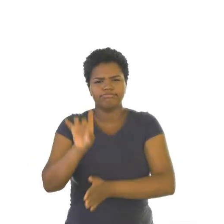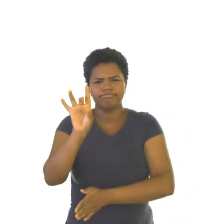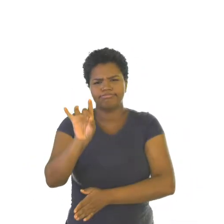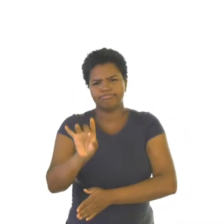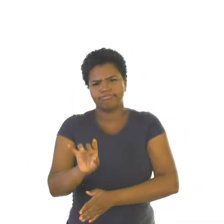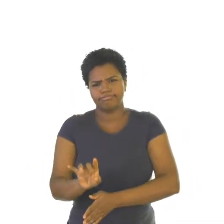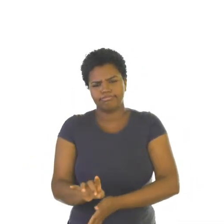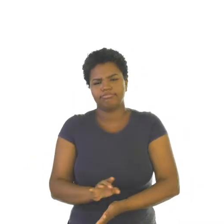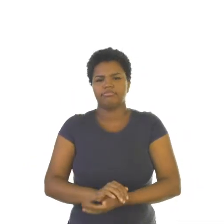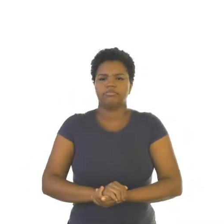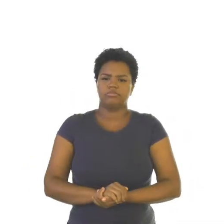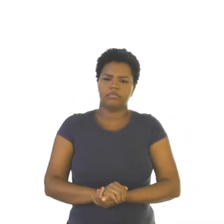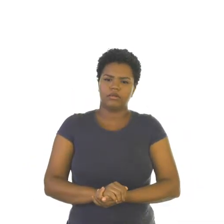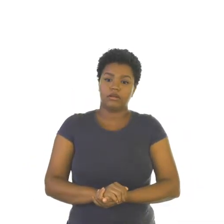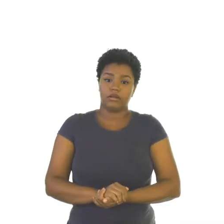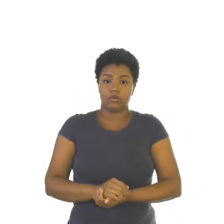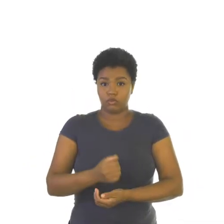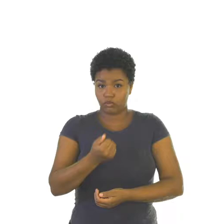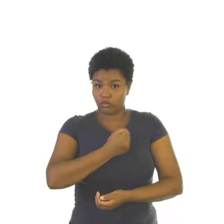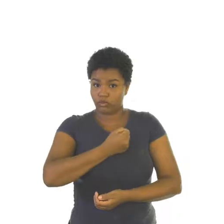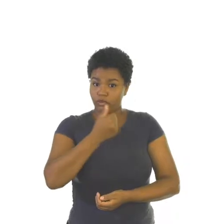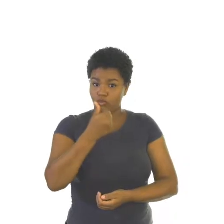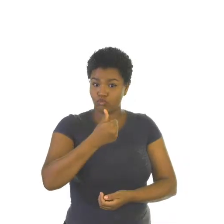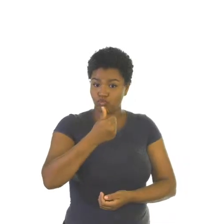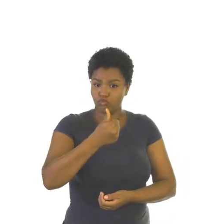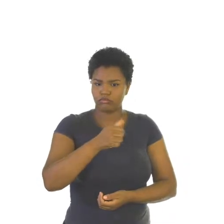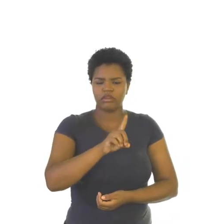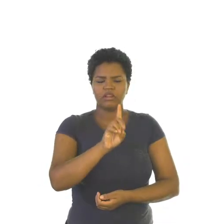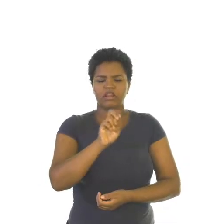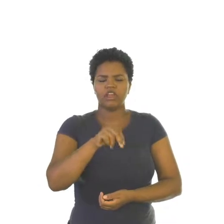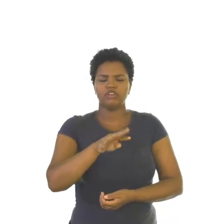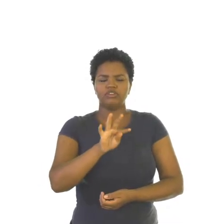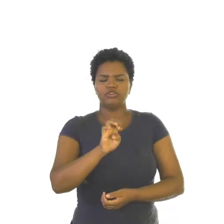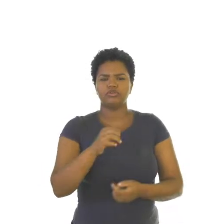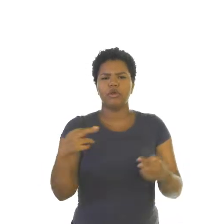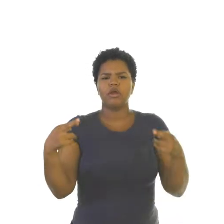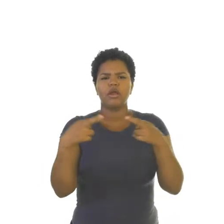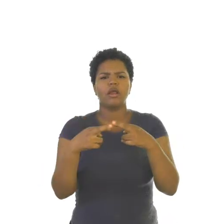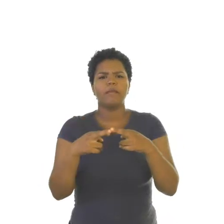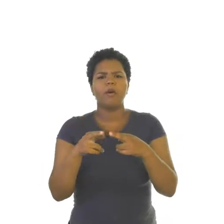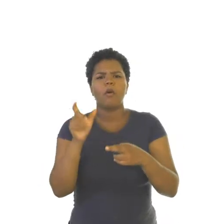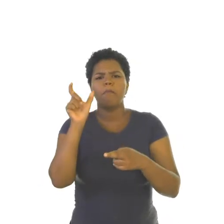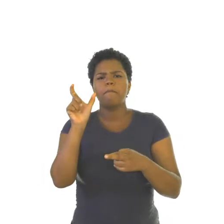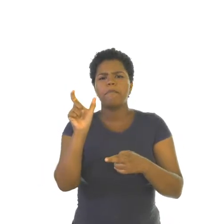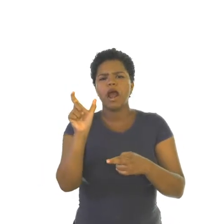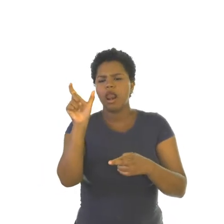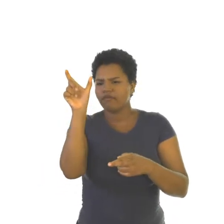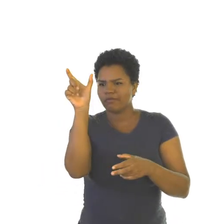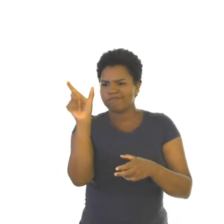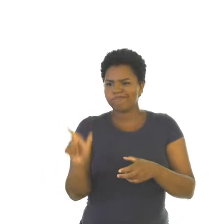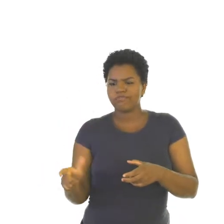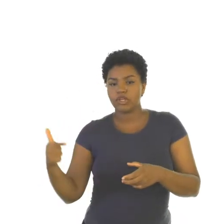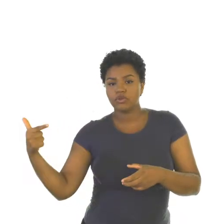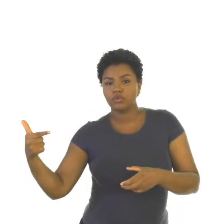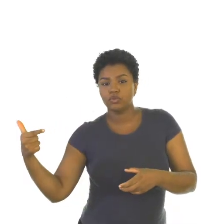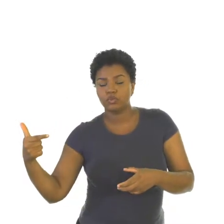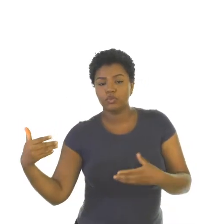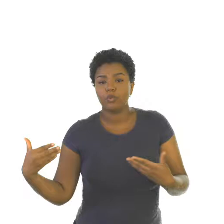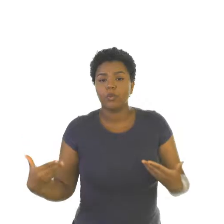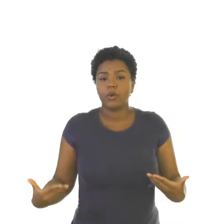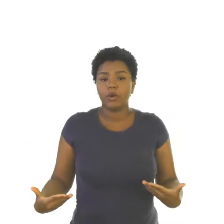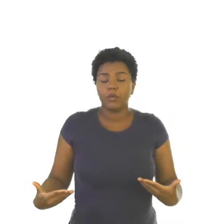certo? No número 1, dente, vai rimar com qual dessas palavras que estão aqui na segunda